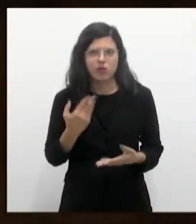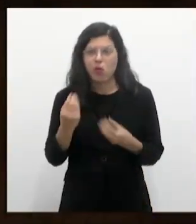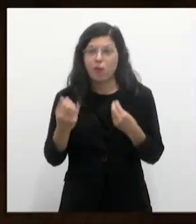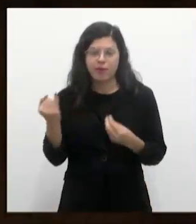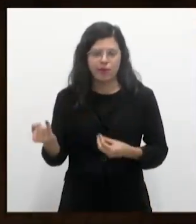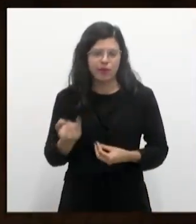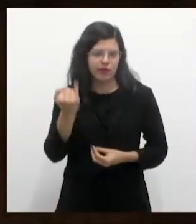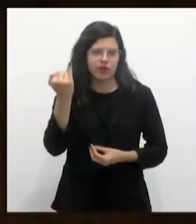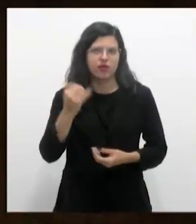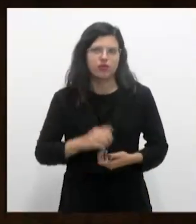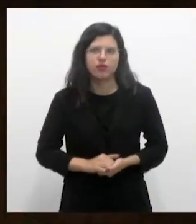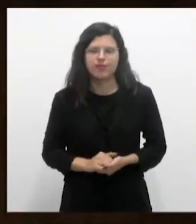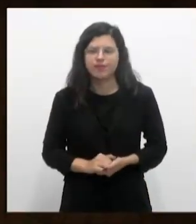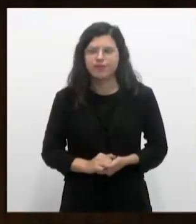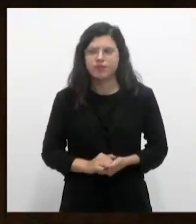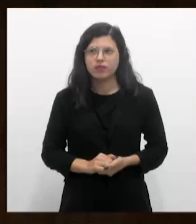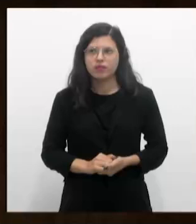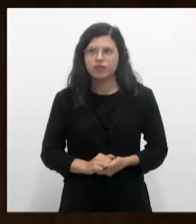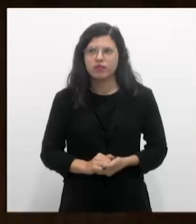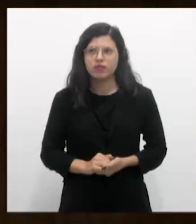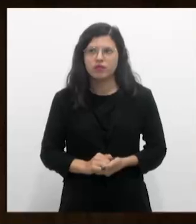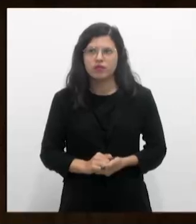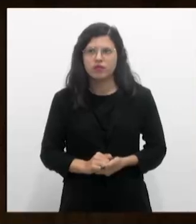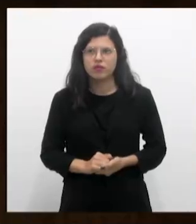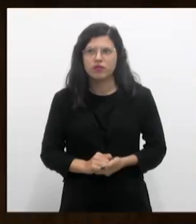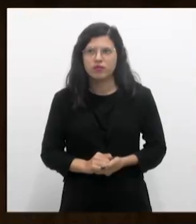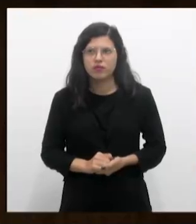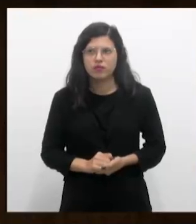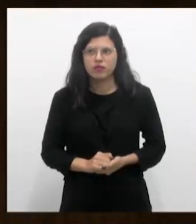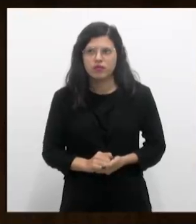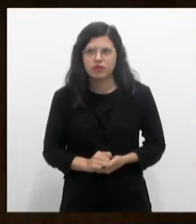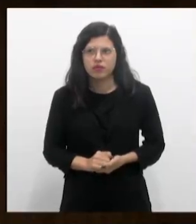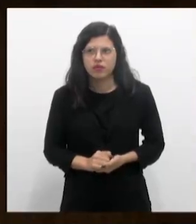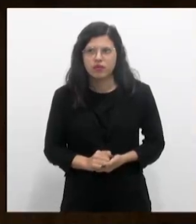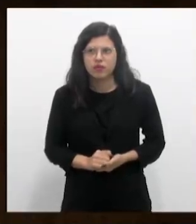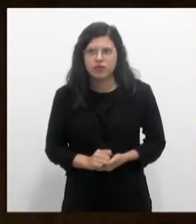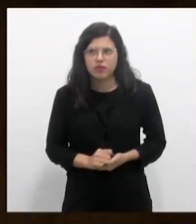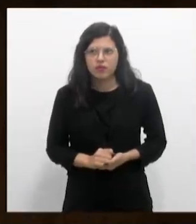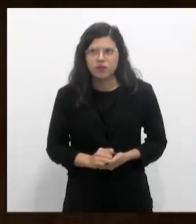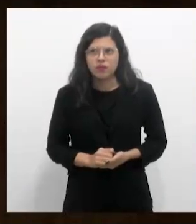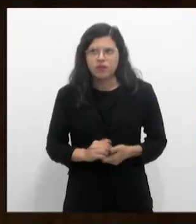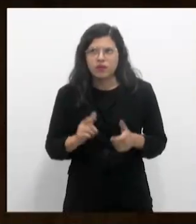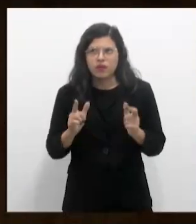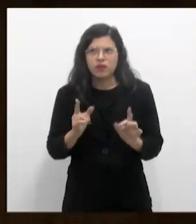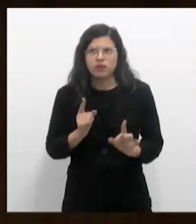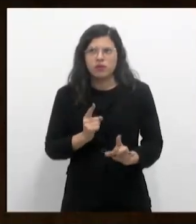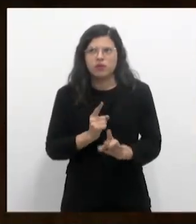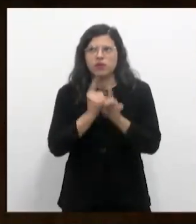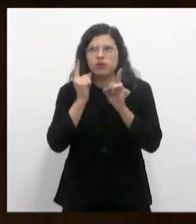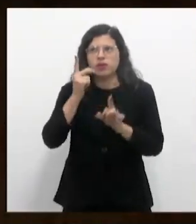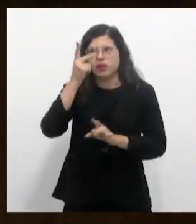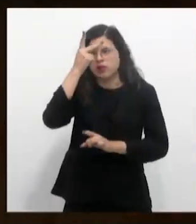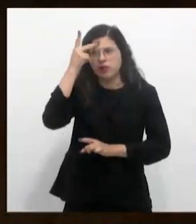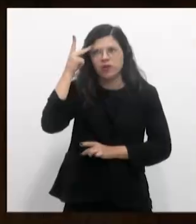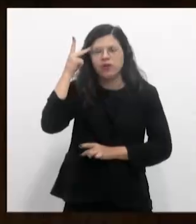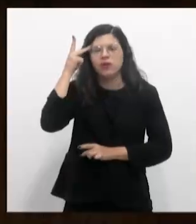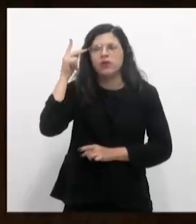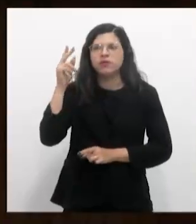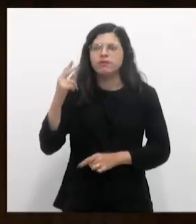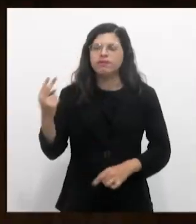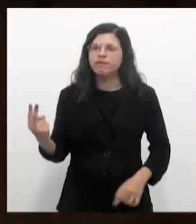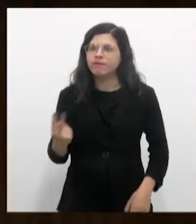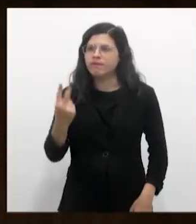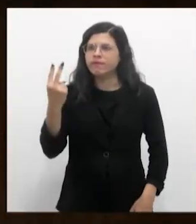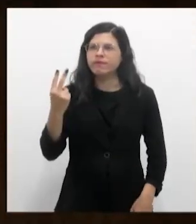só acaba sendo um local, deputado Dionísio, de encontro das pessoas, valorização